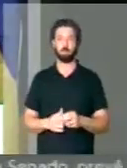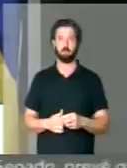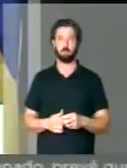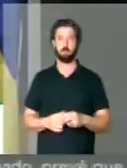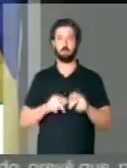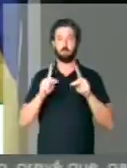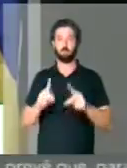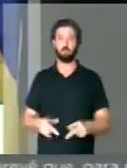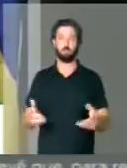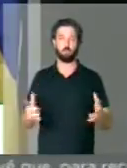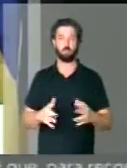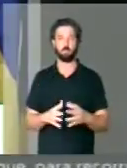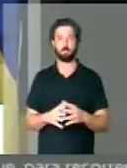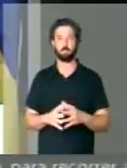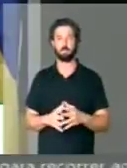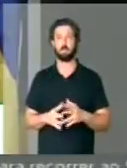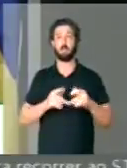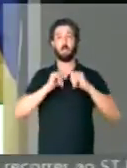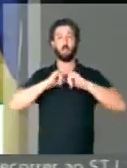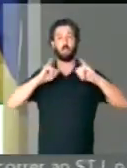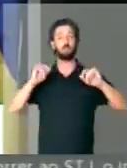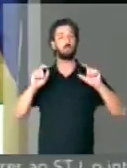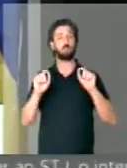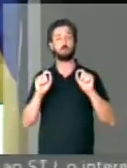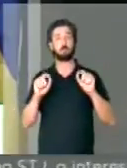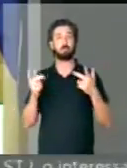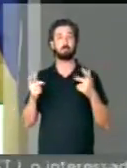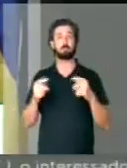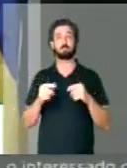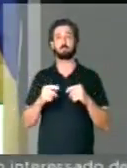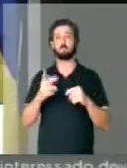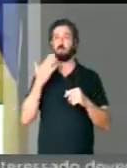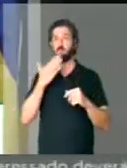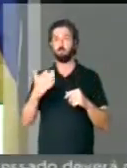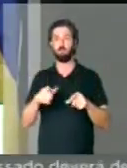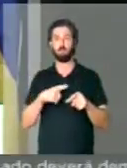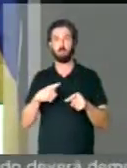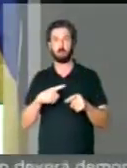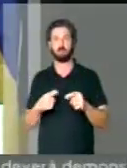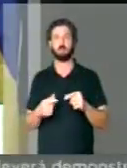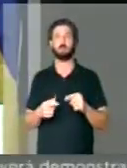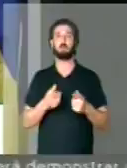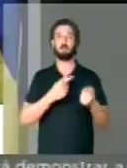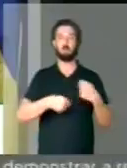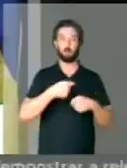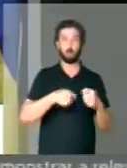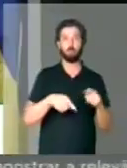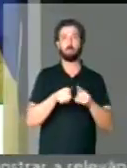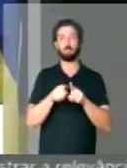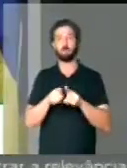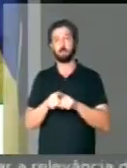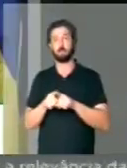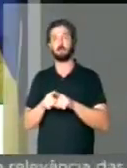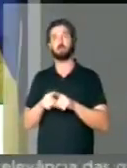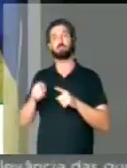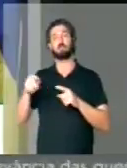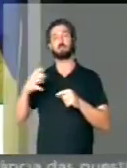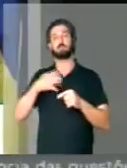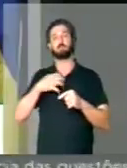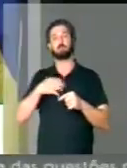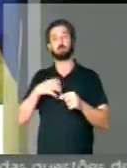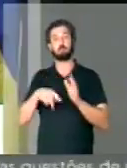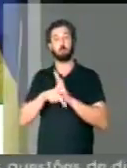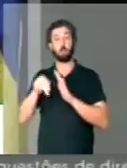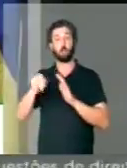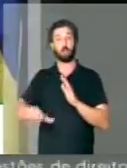do povo brasileiro. E as notícias são tão favoráveis, tanto na economia quanto no cenário do